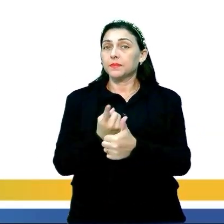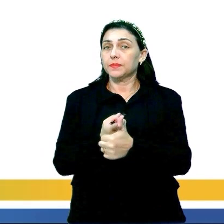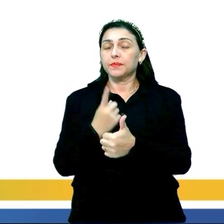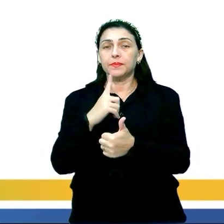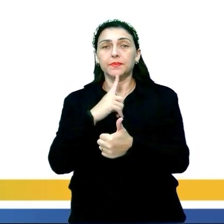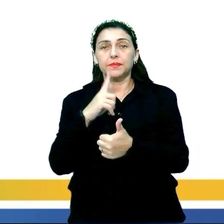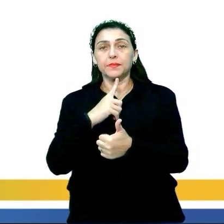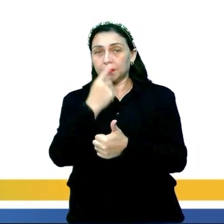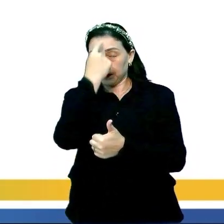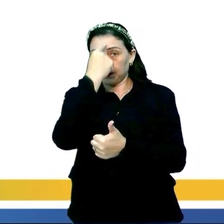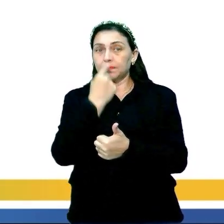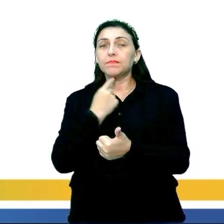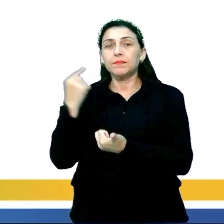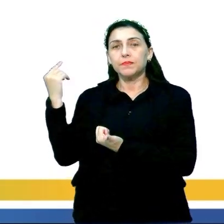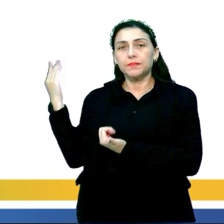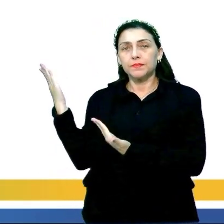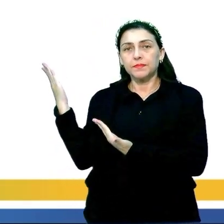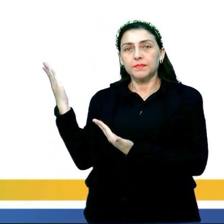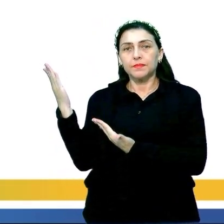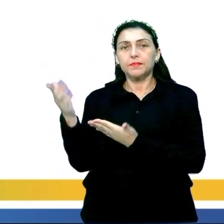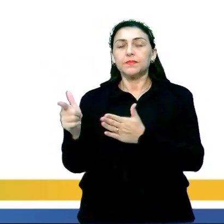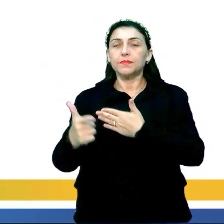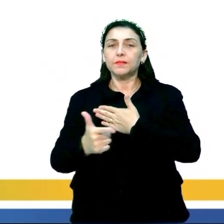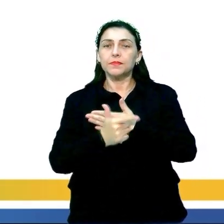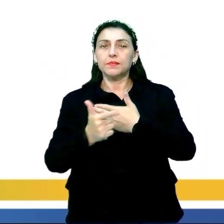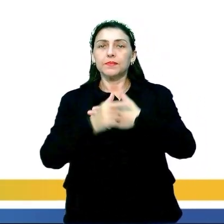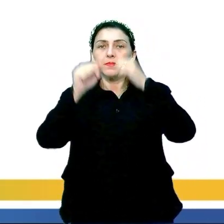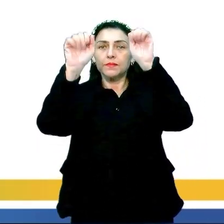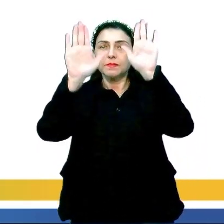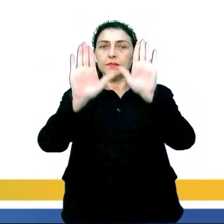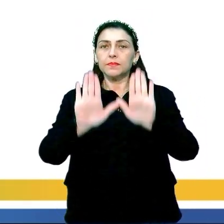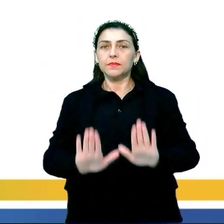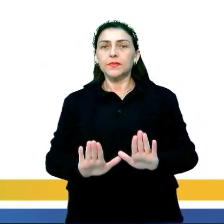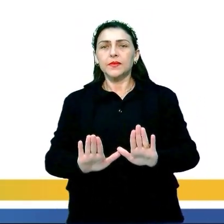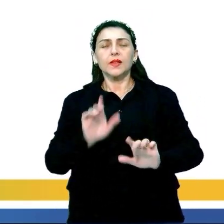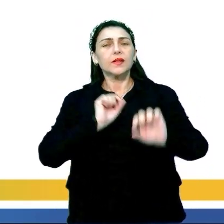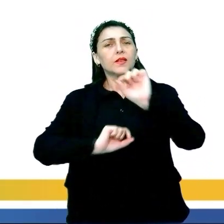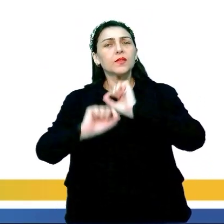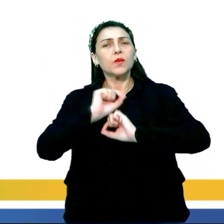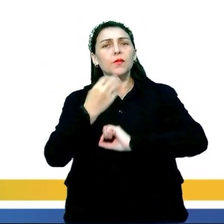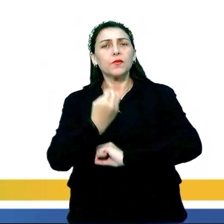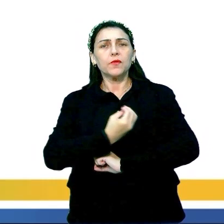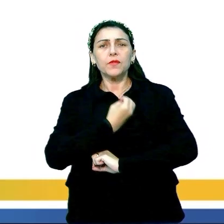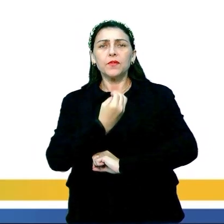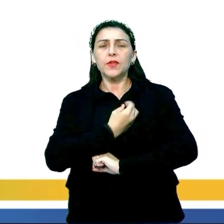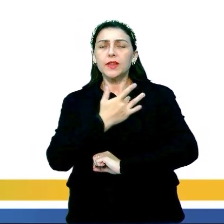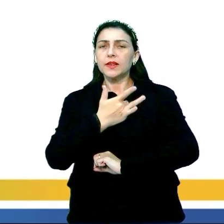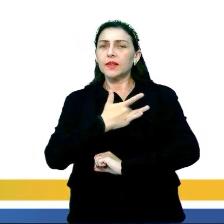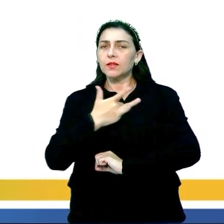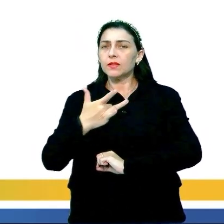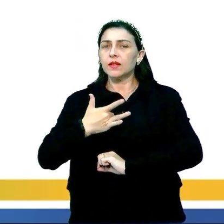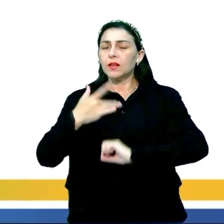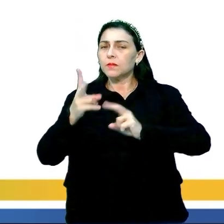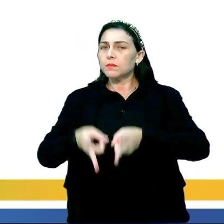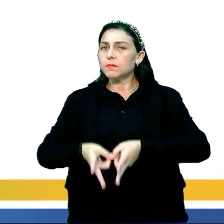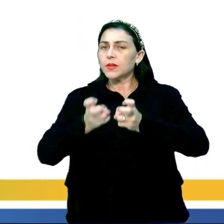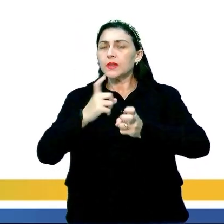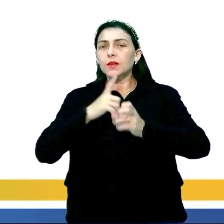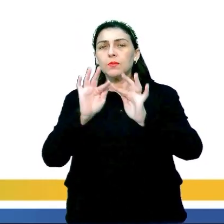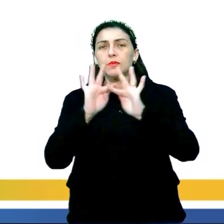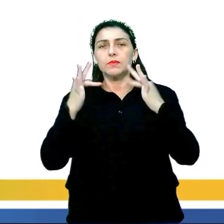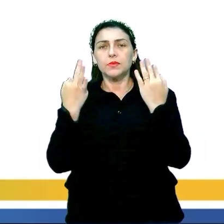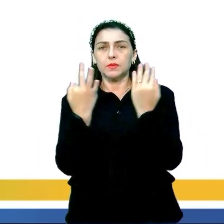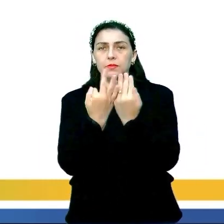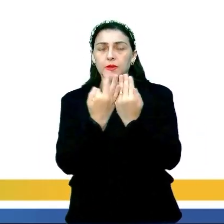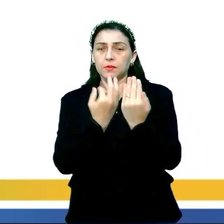Primeiramente, nós temos aqui a imagem de um cartaz, e aí essa imagem nos remete a uma vida saudável. Observe que nós temos uma